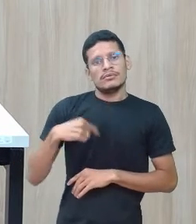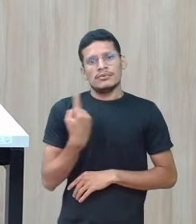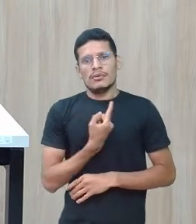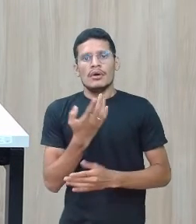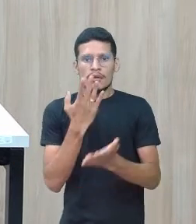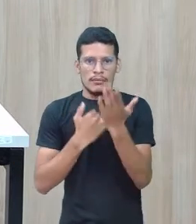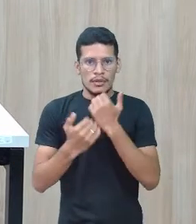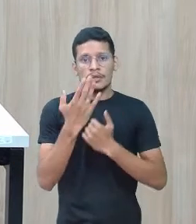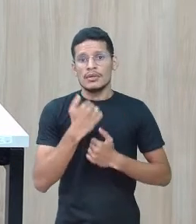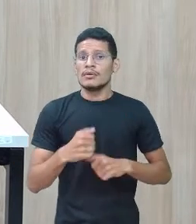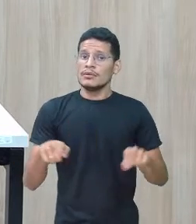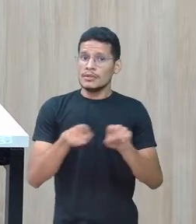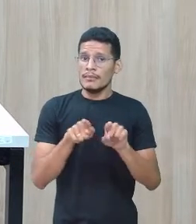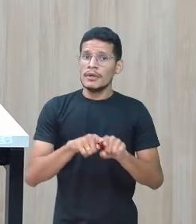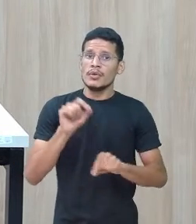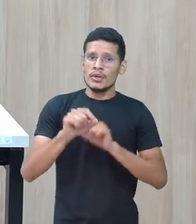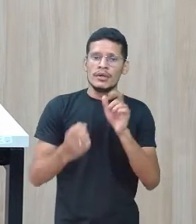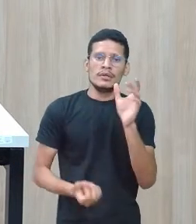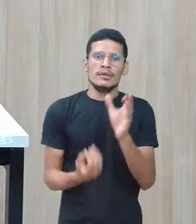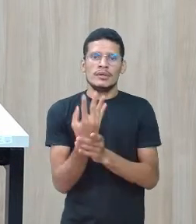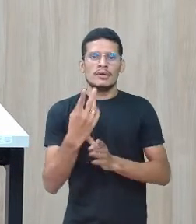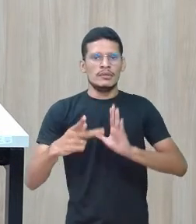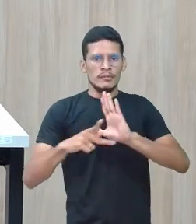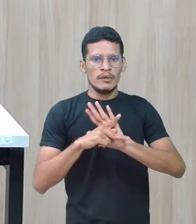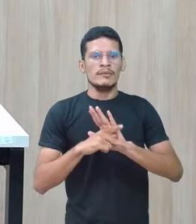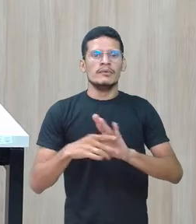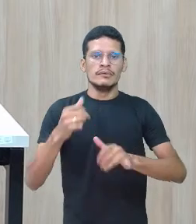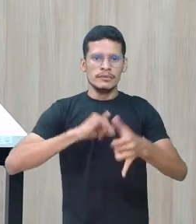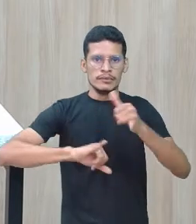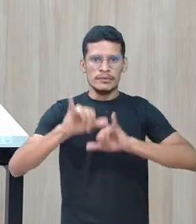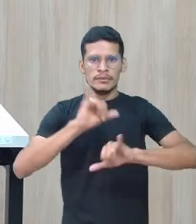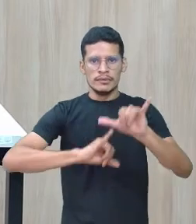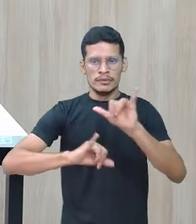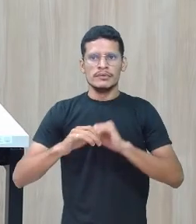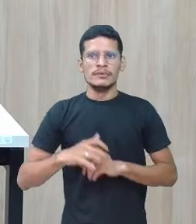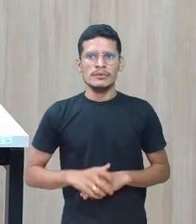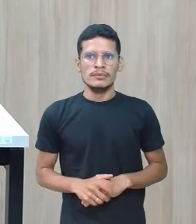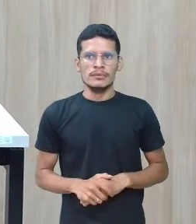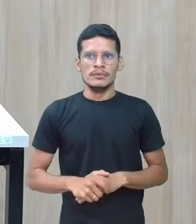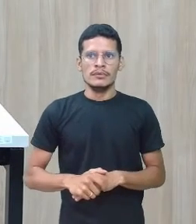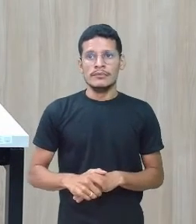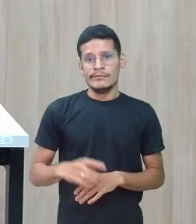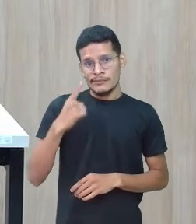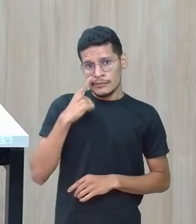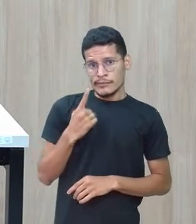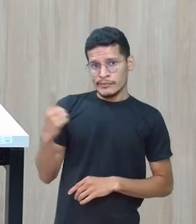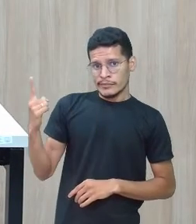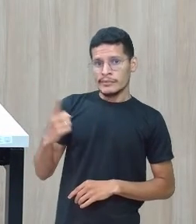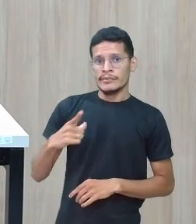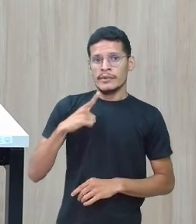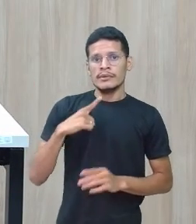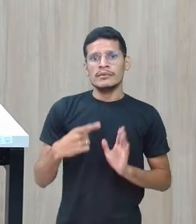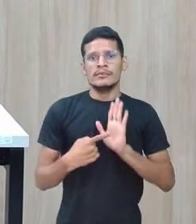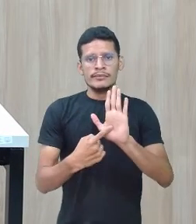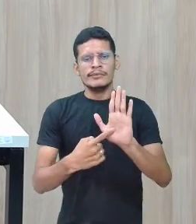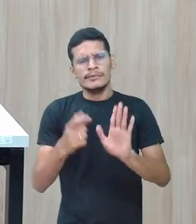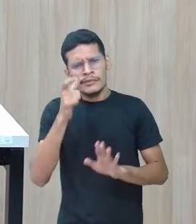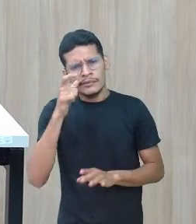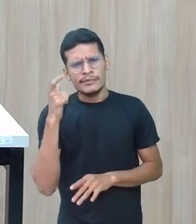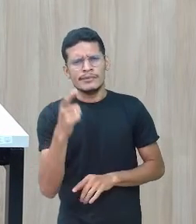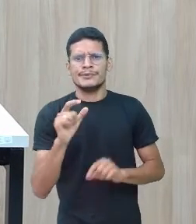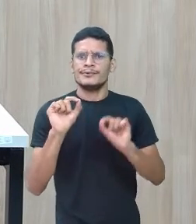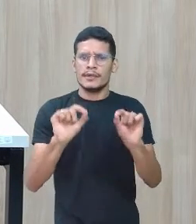alimentação. E isso também fabricados em laboratório, né? E aqui eu trago para vocês, bem